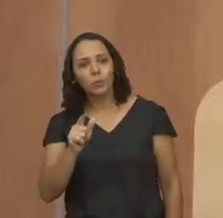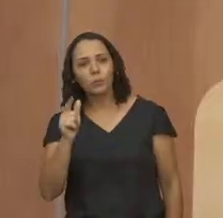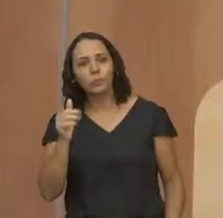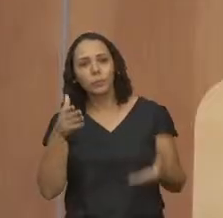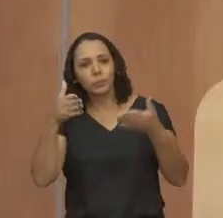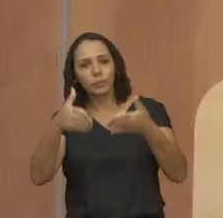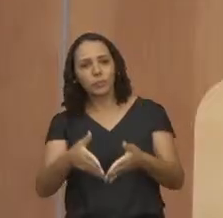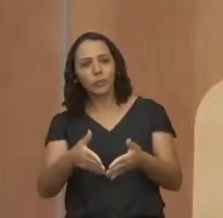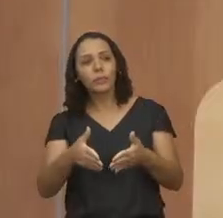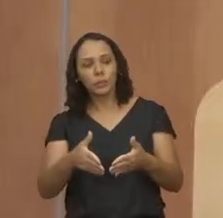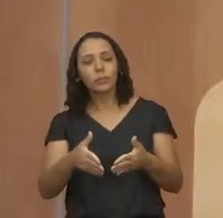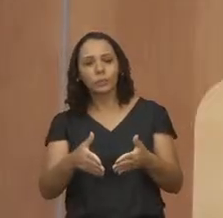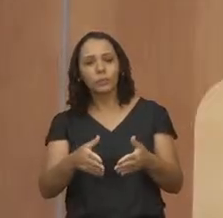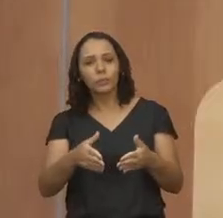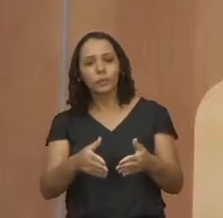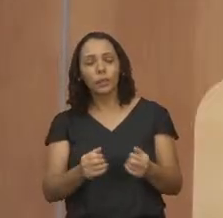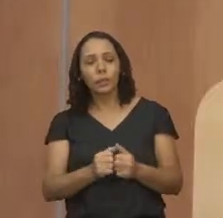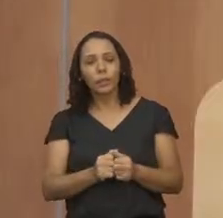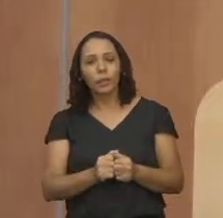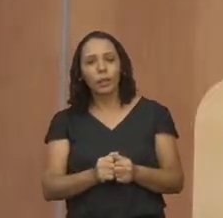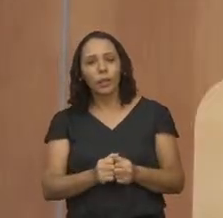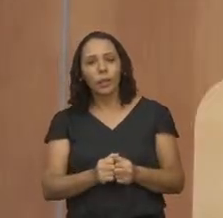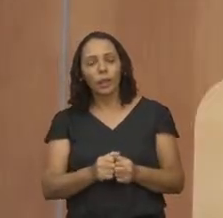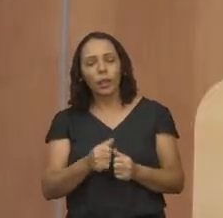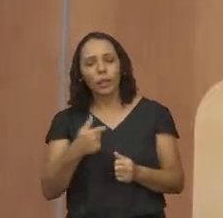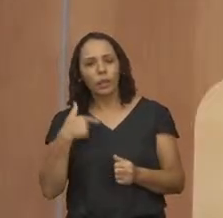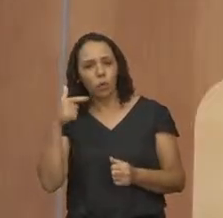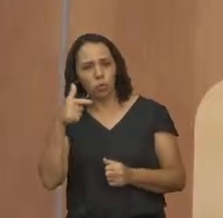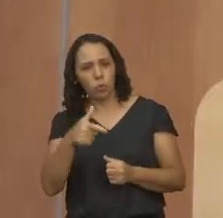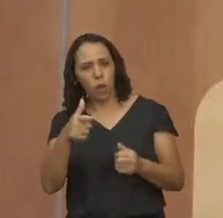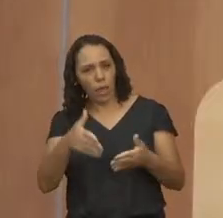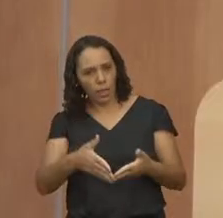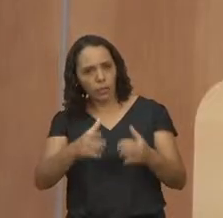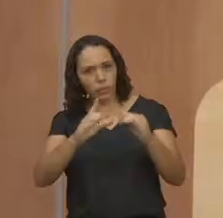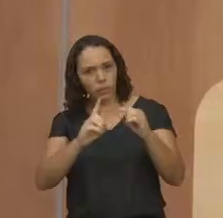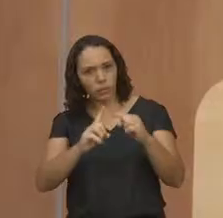eu vou lá e tiro foto onde que ele está.